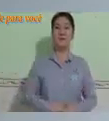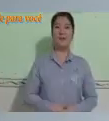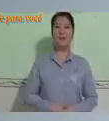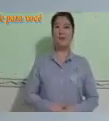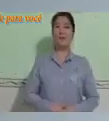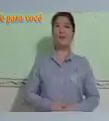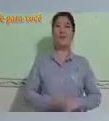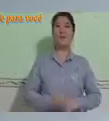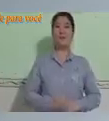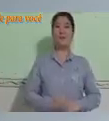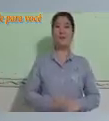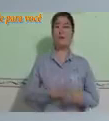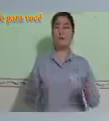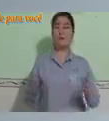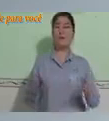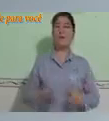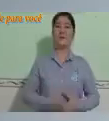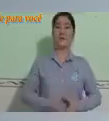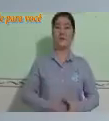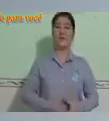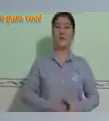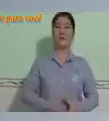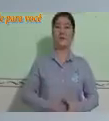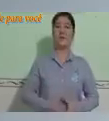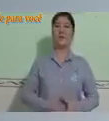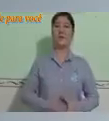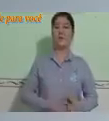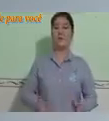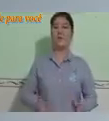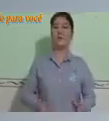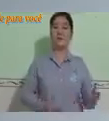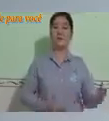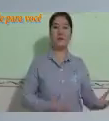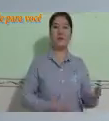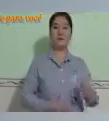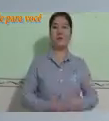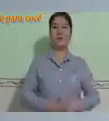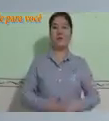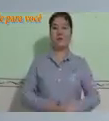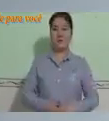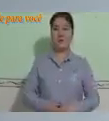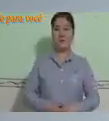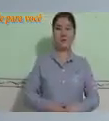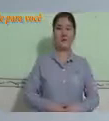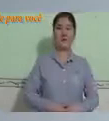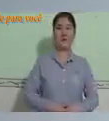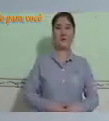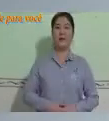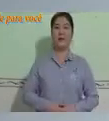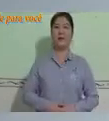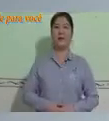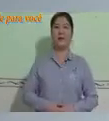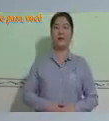FAZERXERC e acento agudo COSESPS e acento agudo FCOS como jogos com palavras vírgula reduzir